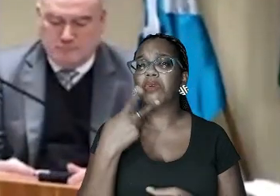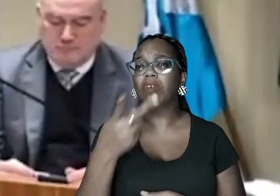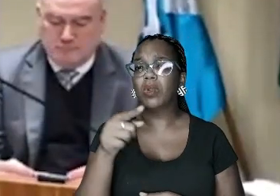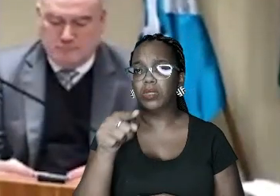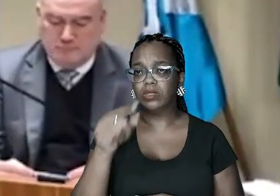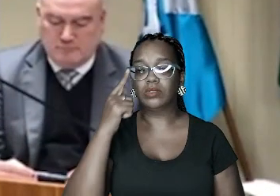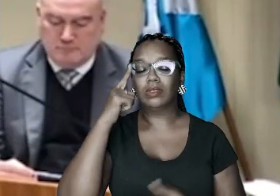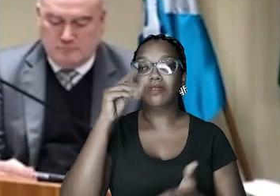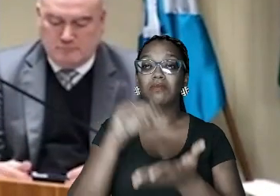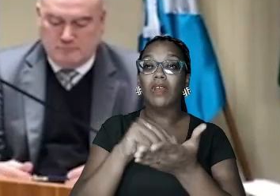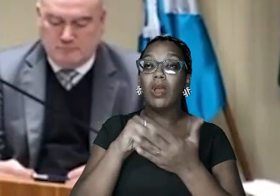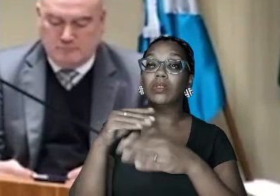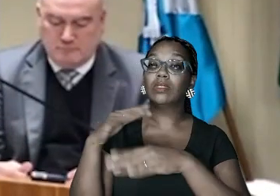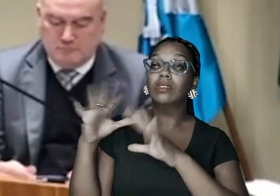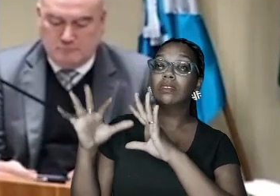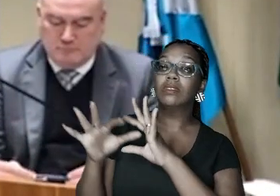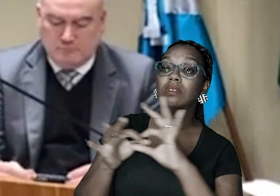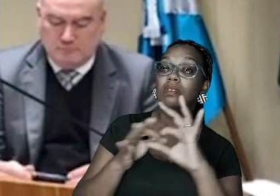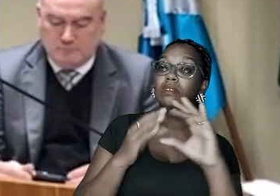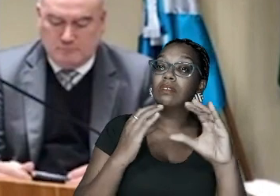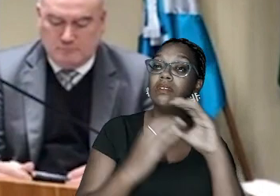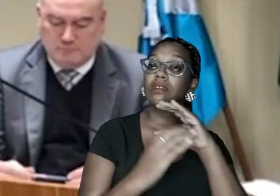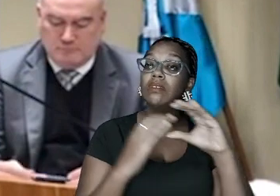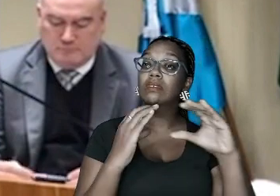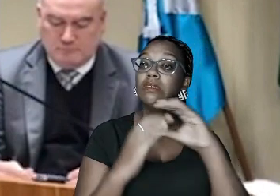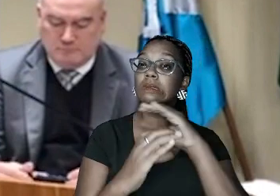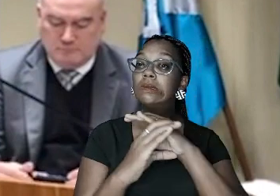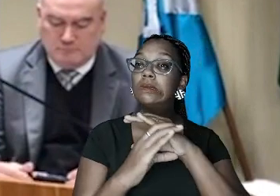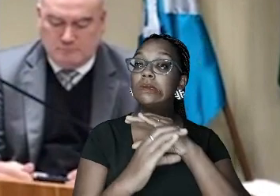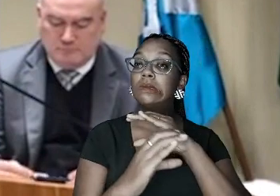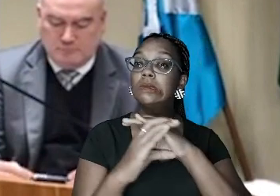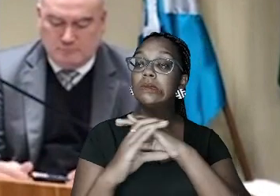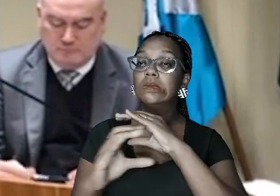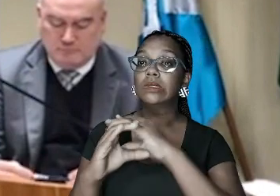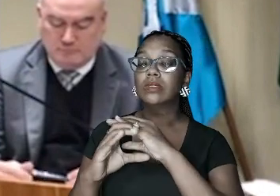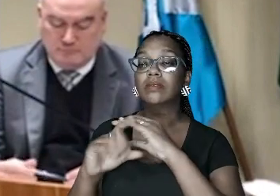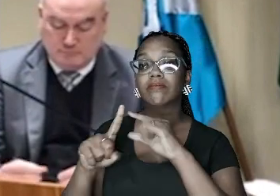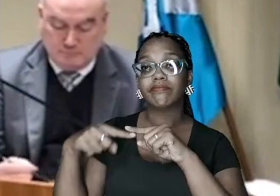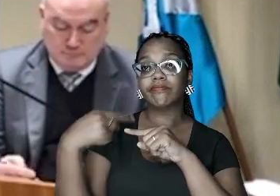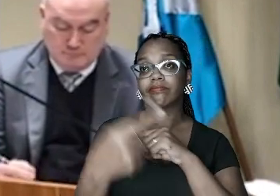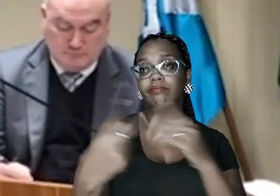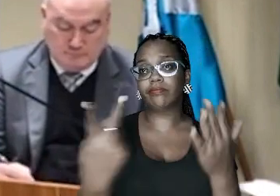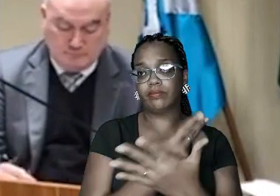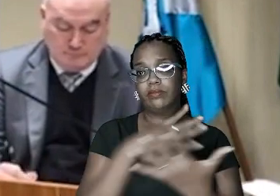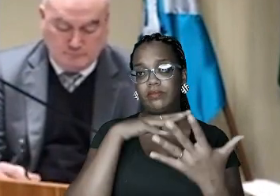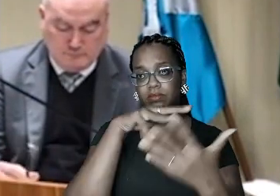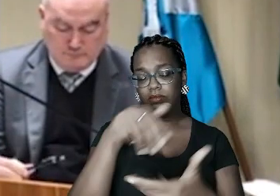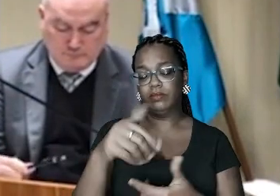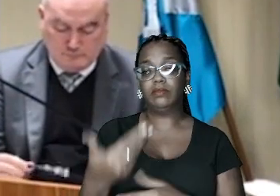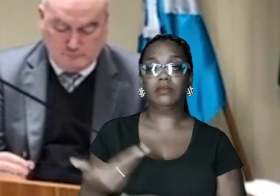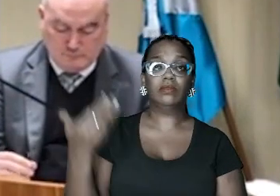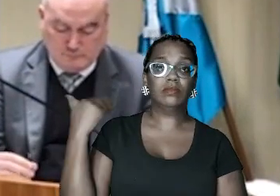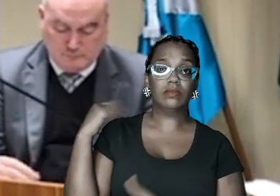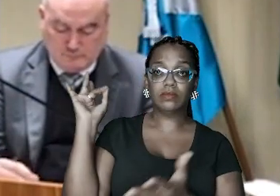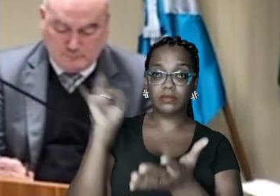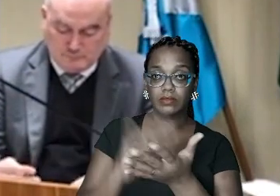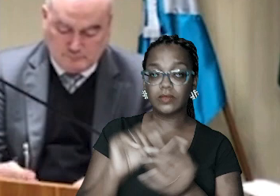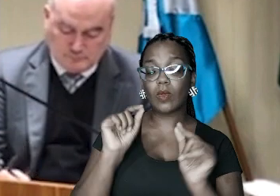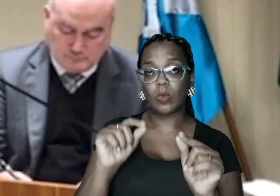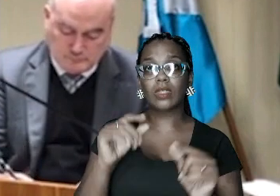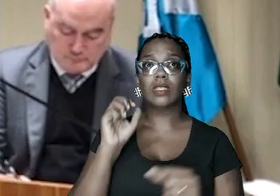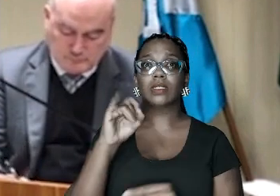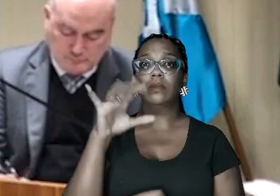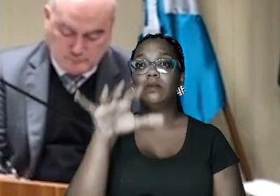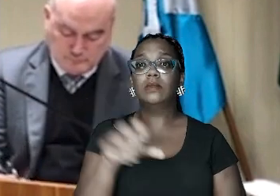de conversa geram consequências no nosso mundo então Desde o fato de que se a gente pegar aqui colocando